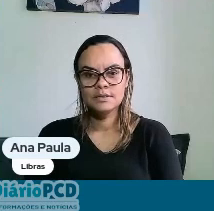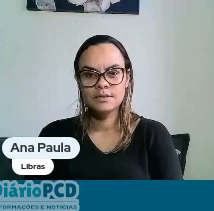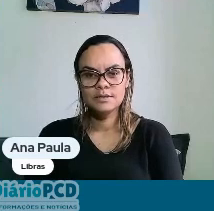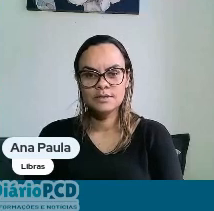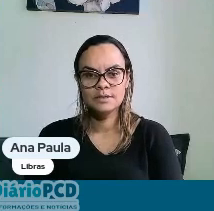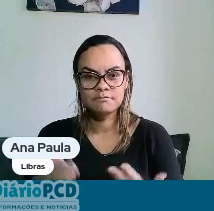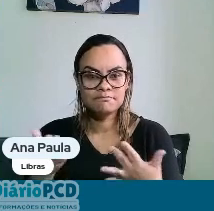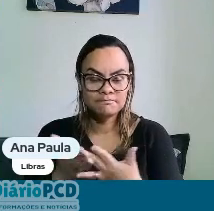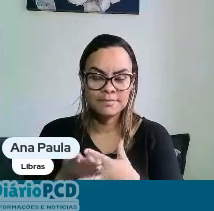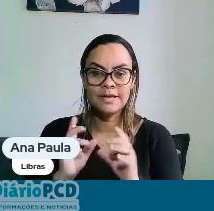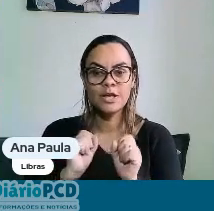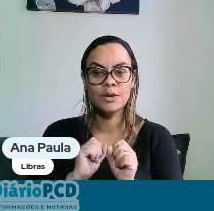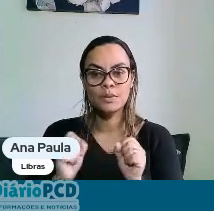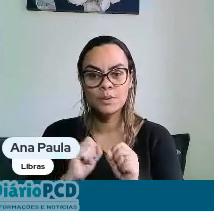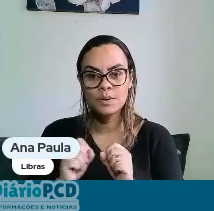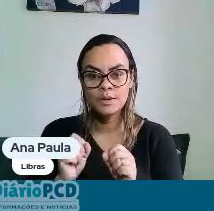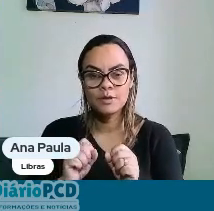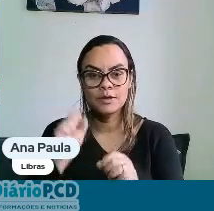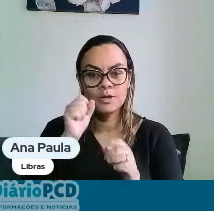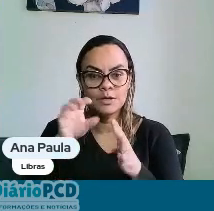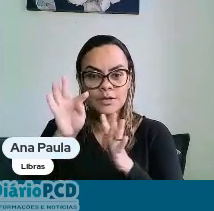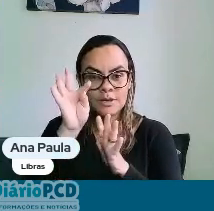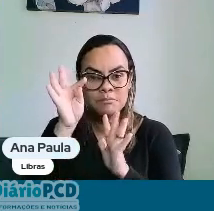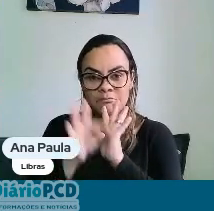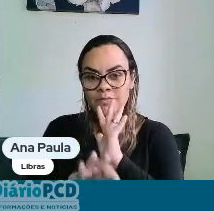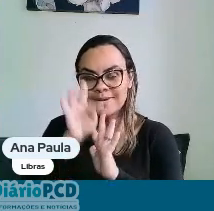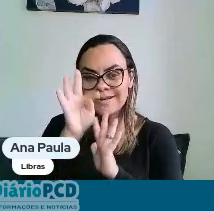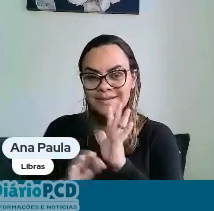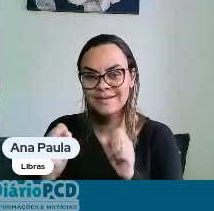no Senado não dá nenhum tratamento especial.